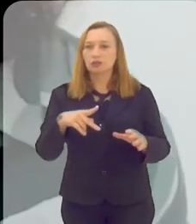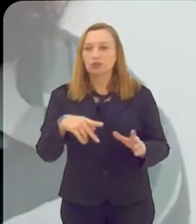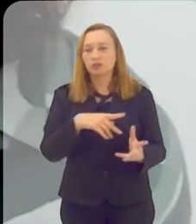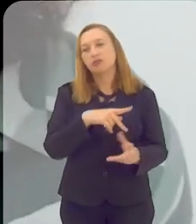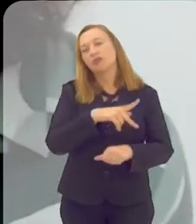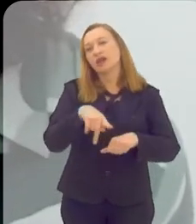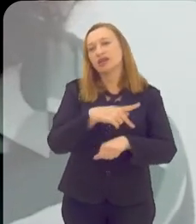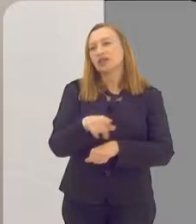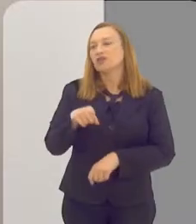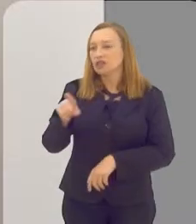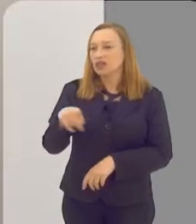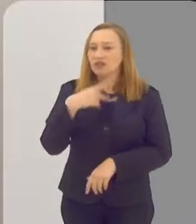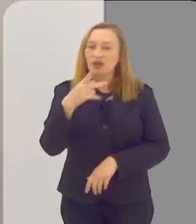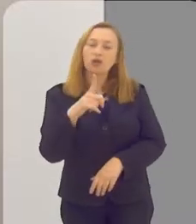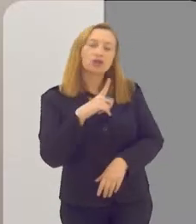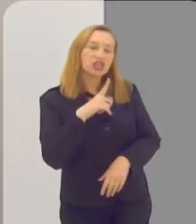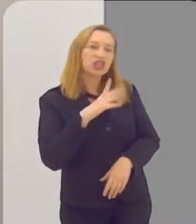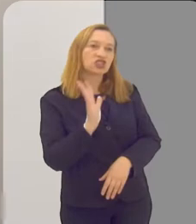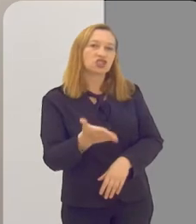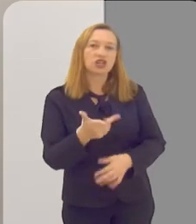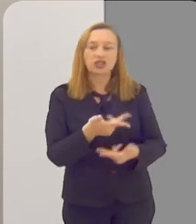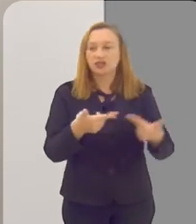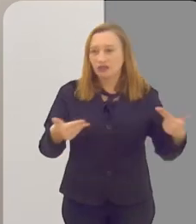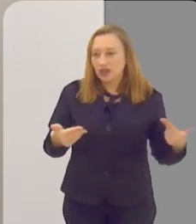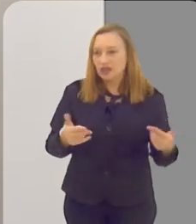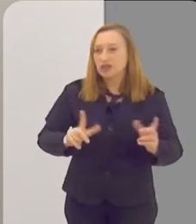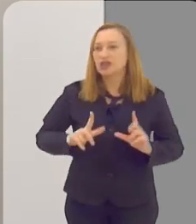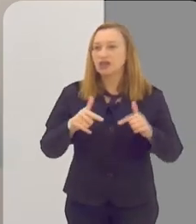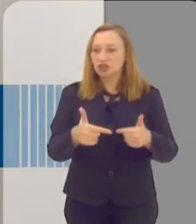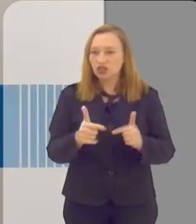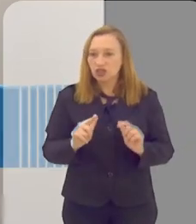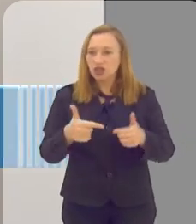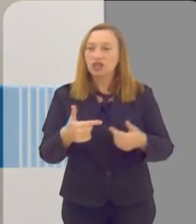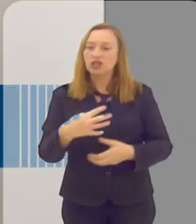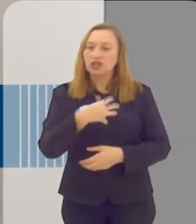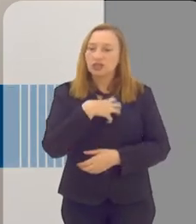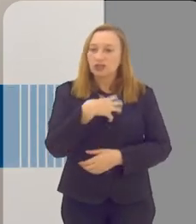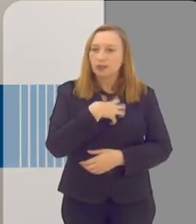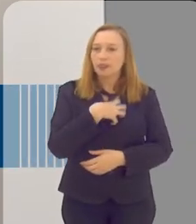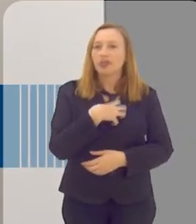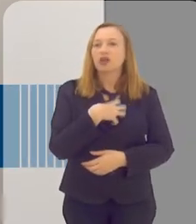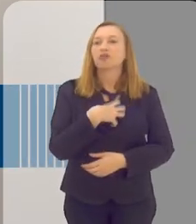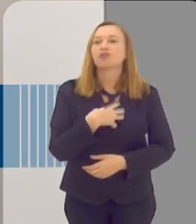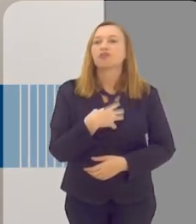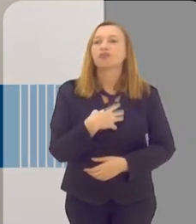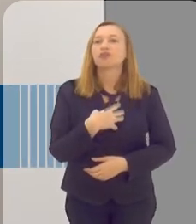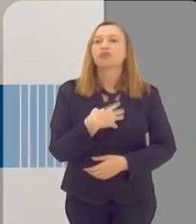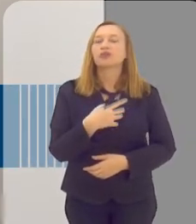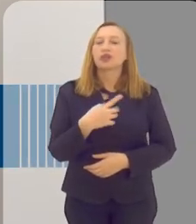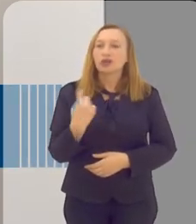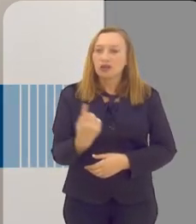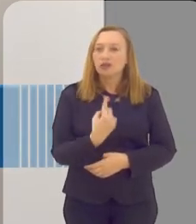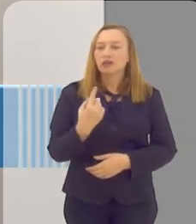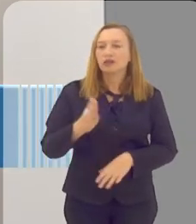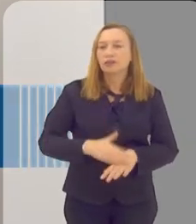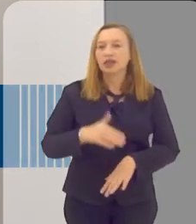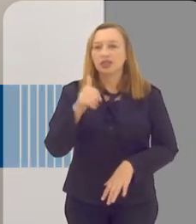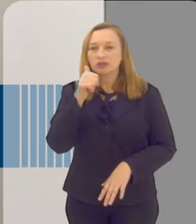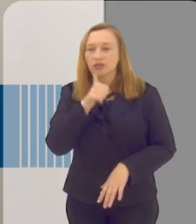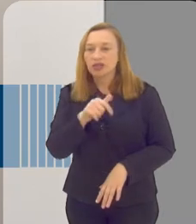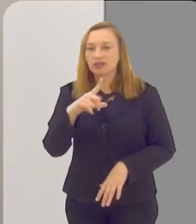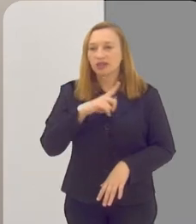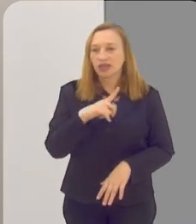país? Como você falou, já existem diversas ações, né, nesse sentido, para que a gente tenha